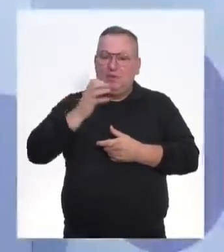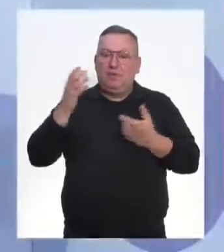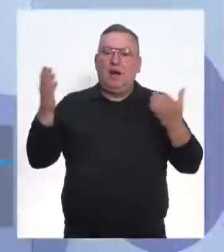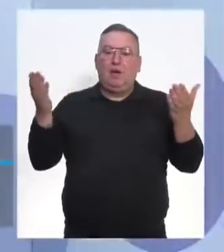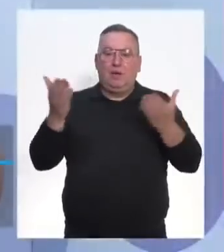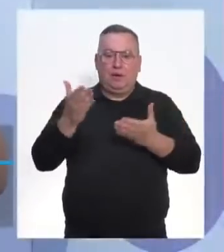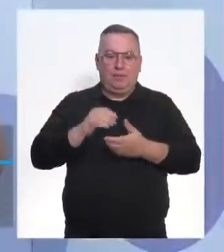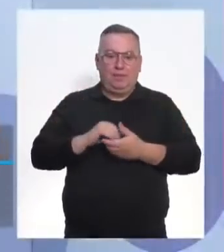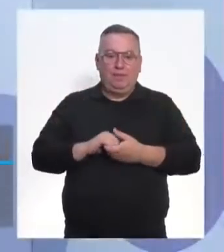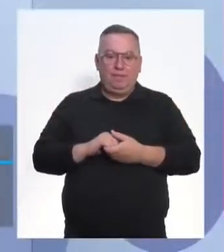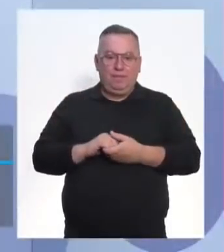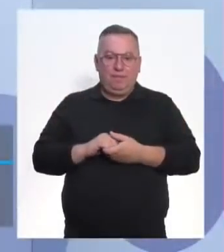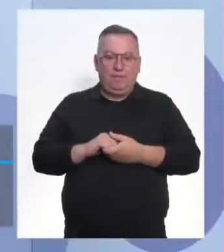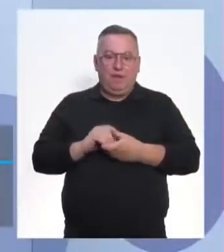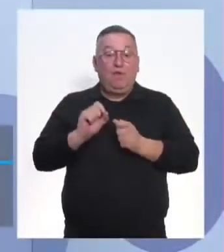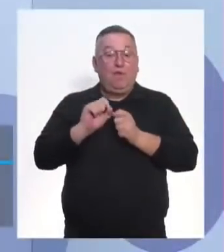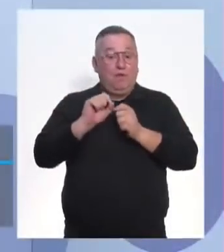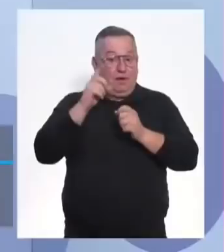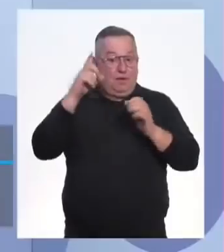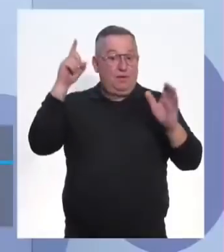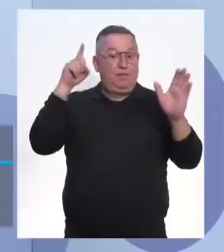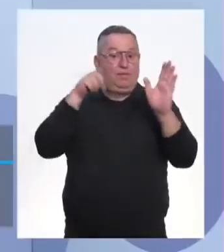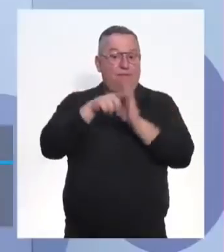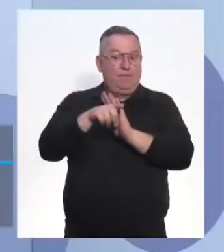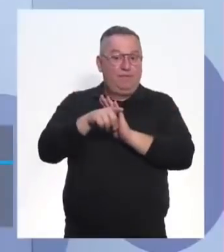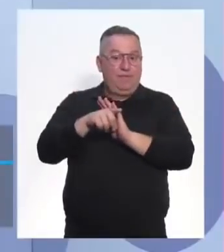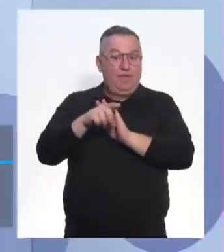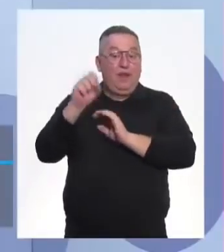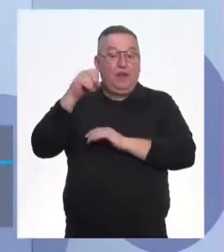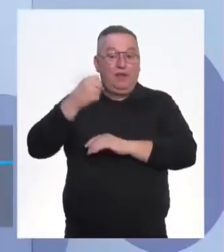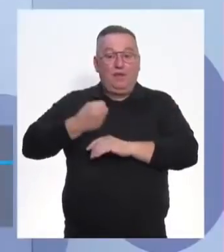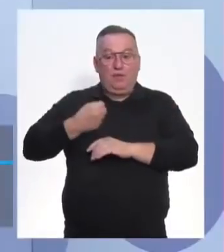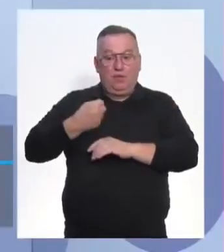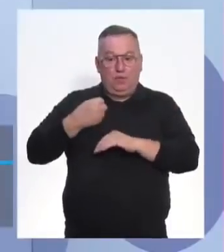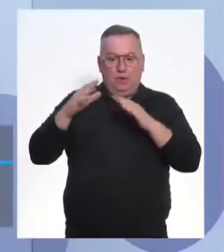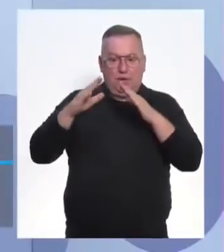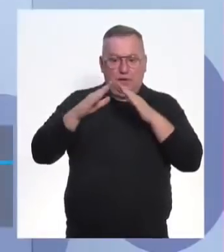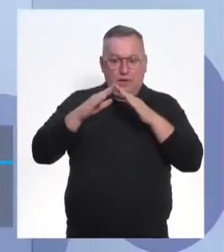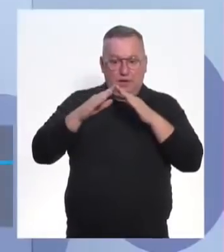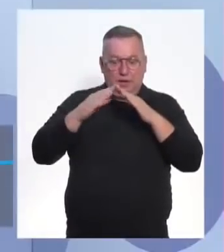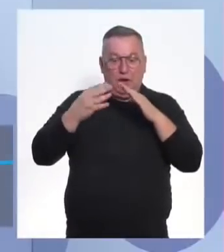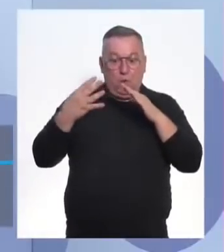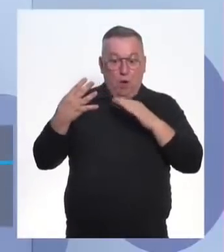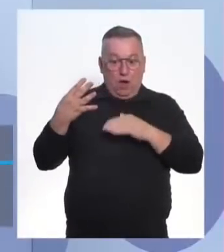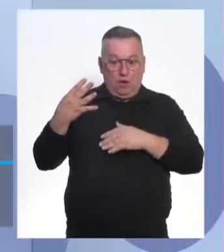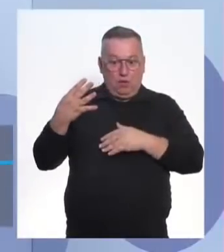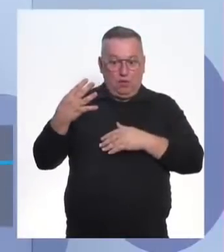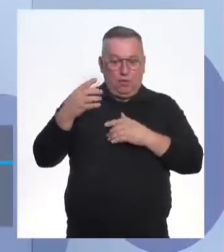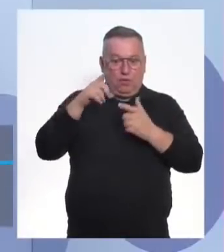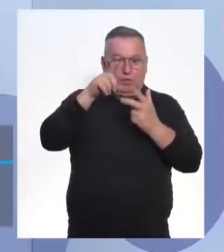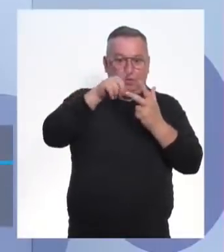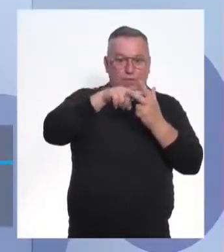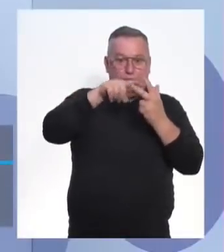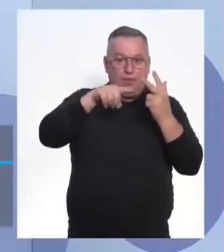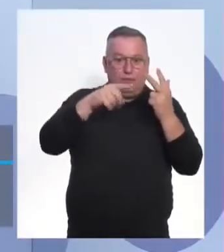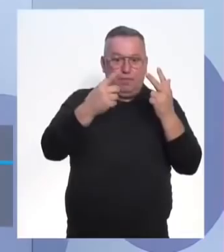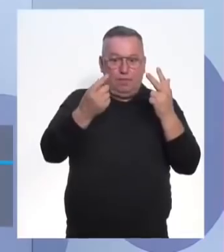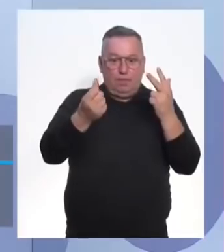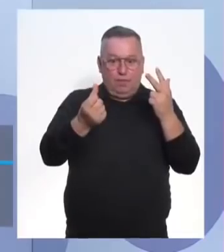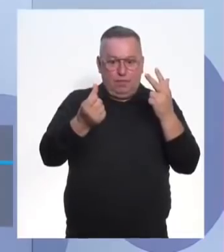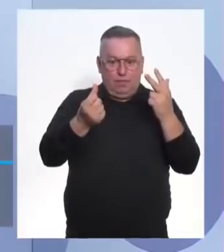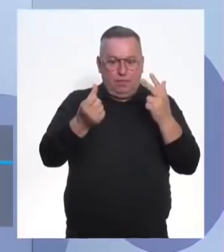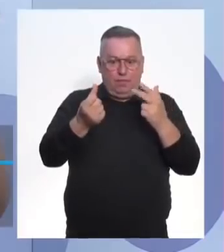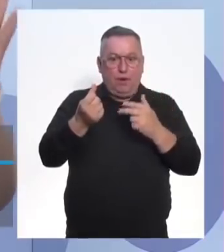Agora, vou fazer uma pergunta. Se o número da casa é 4, raiz quadrada de 16 é